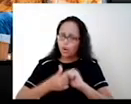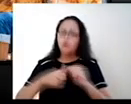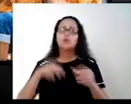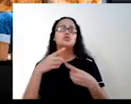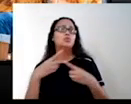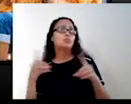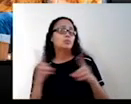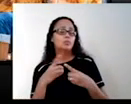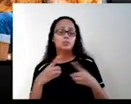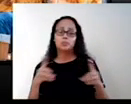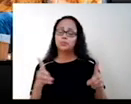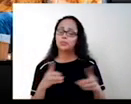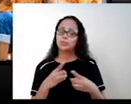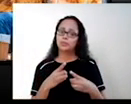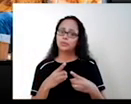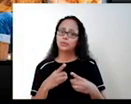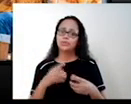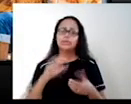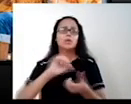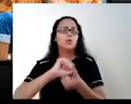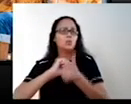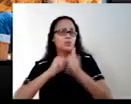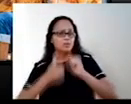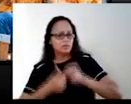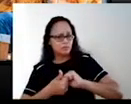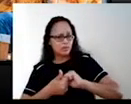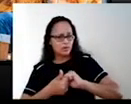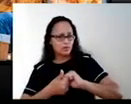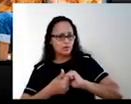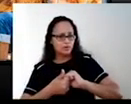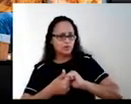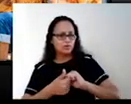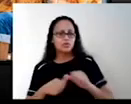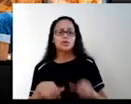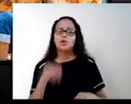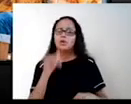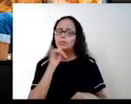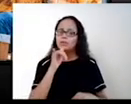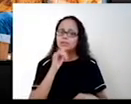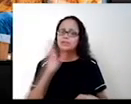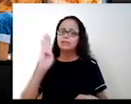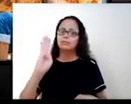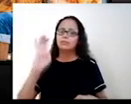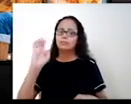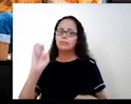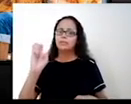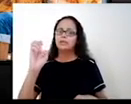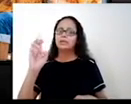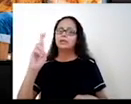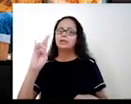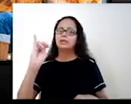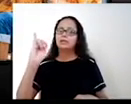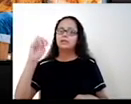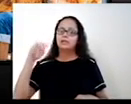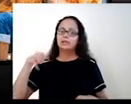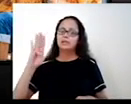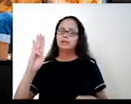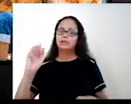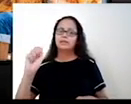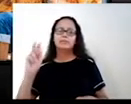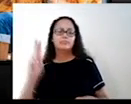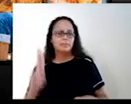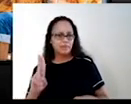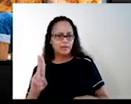música, que são acompanhados, o esporte no caso da capoeira, aí como o berimbau, também, tanto o instrumento africano quanto